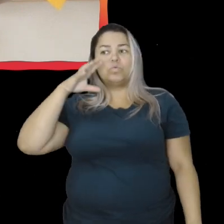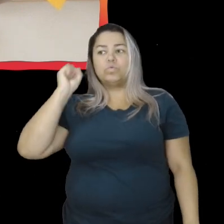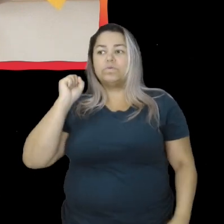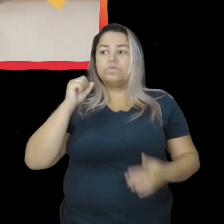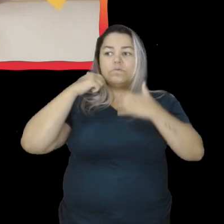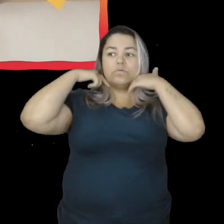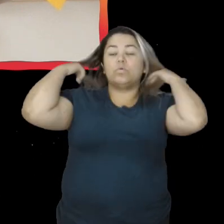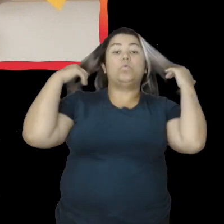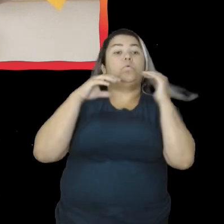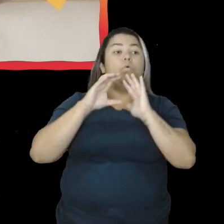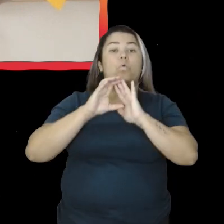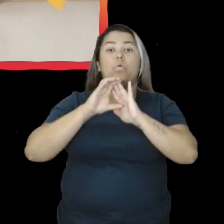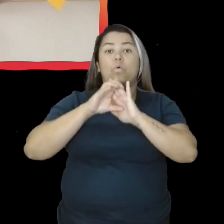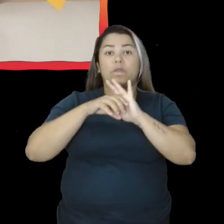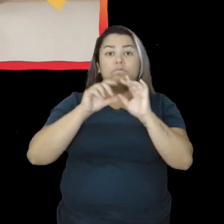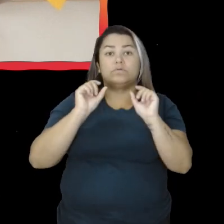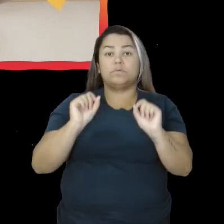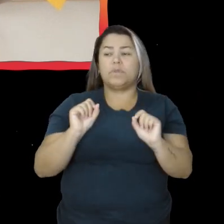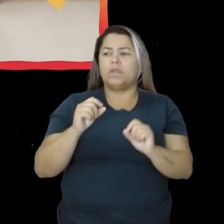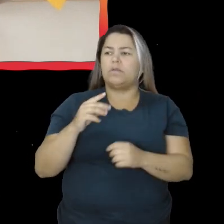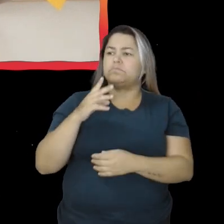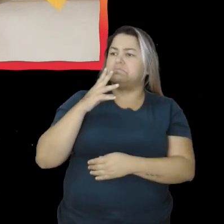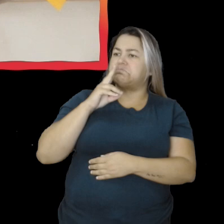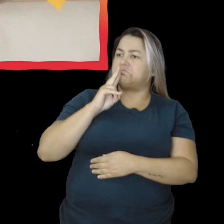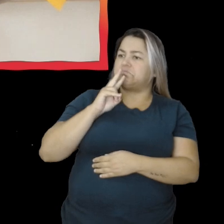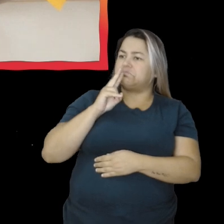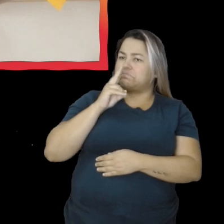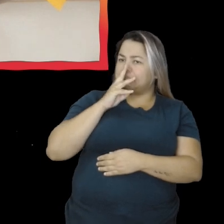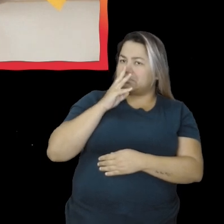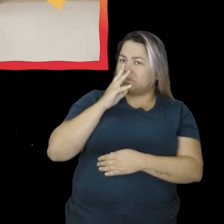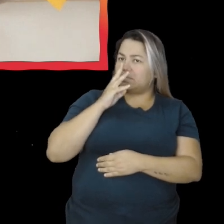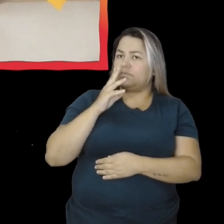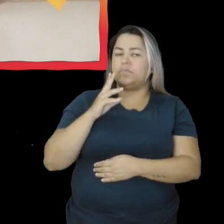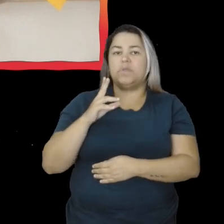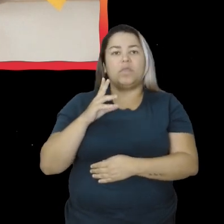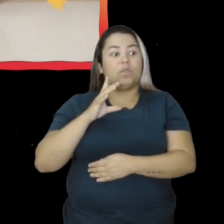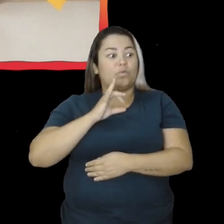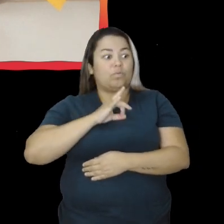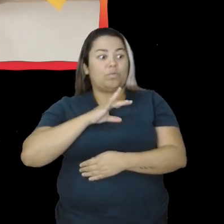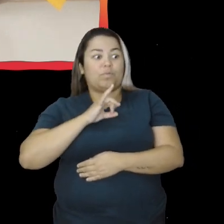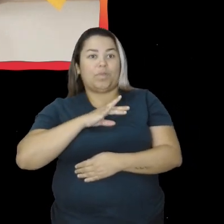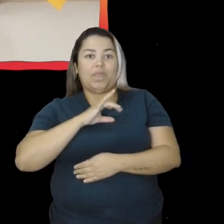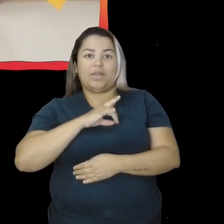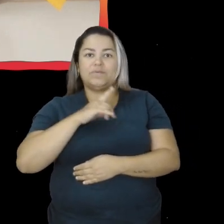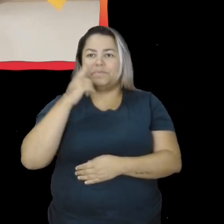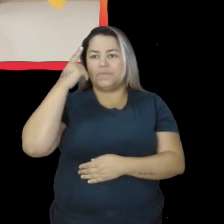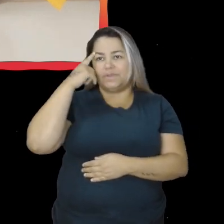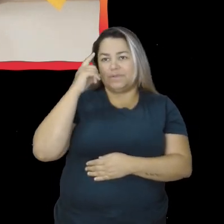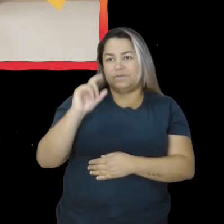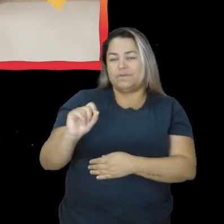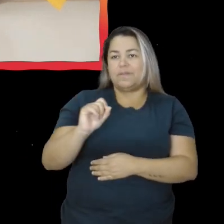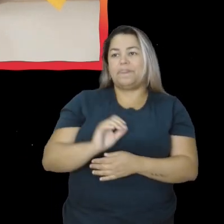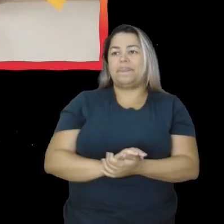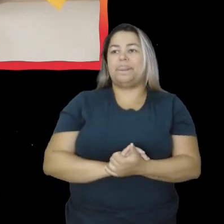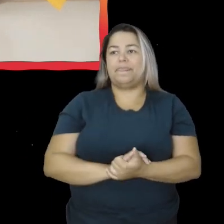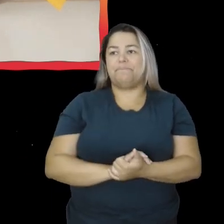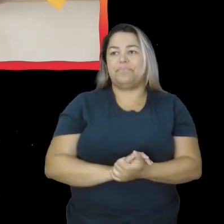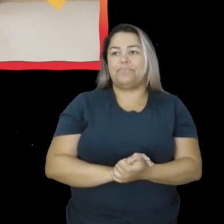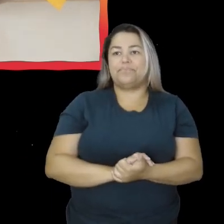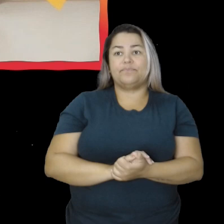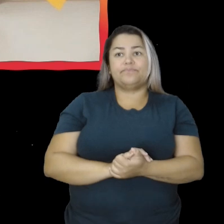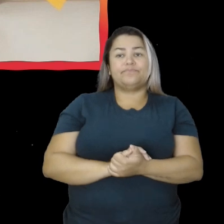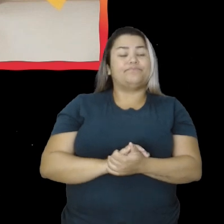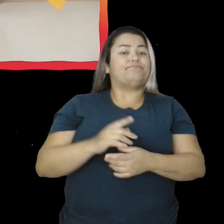deve pensar, tipo, uau, mas também deve ter gente que deve se sentir intimidada, assim, e pensar, sei lá, eu acompanho política